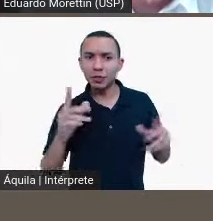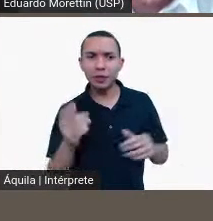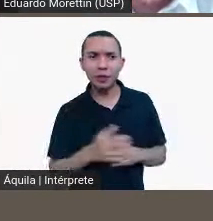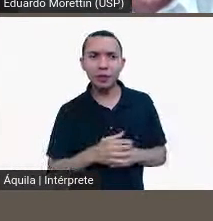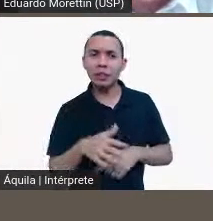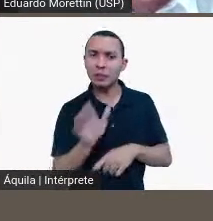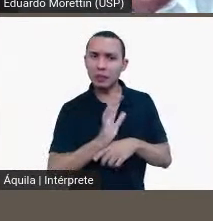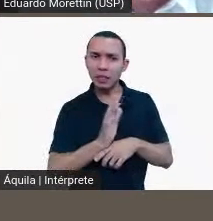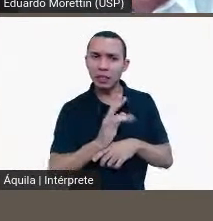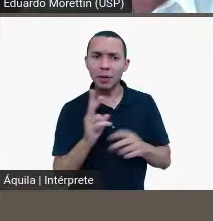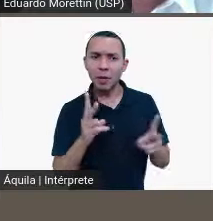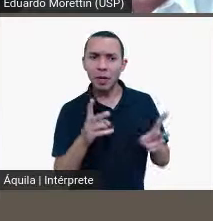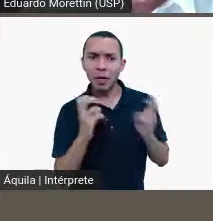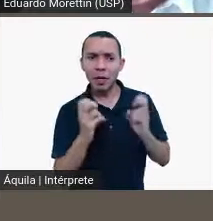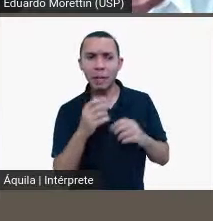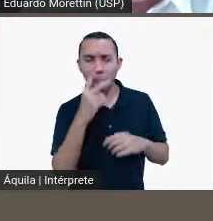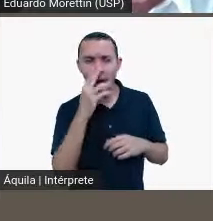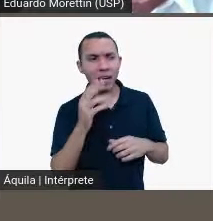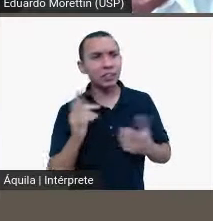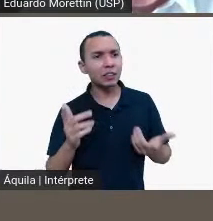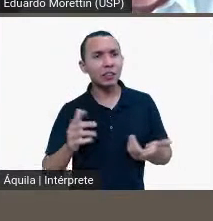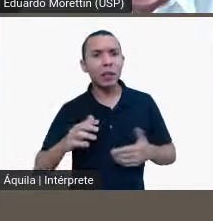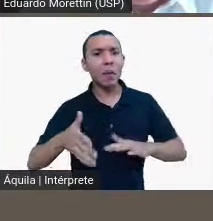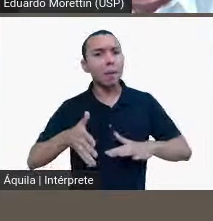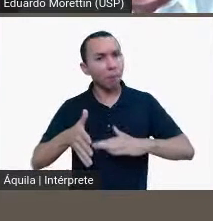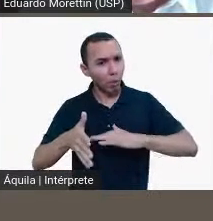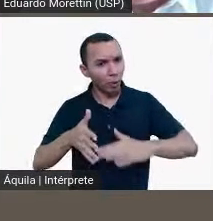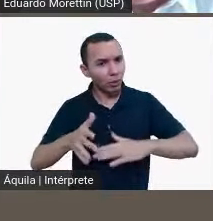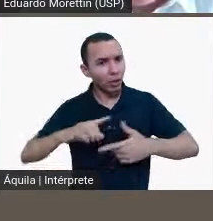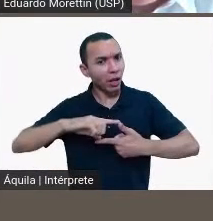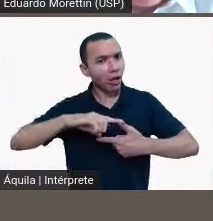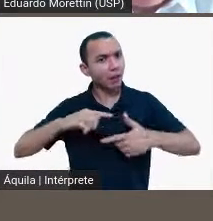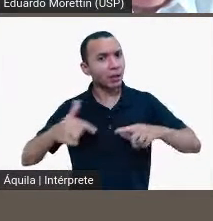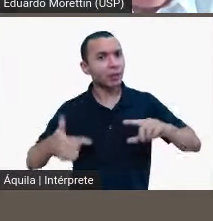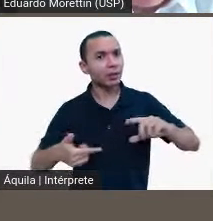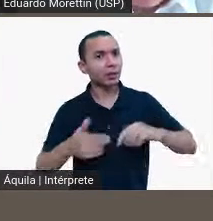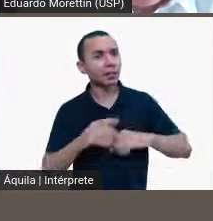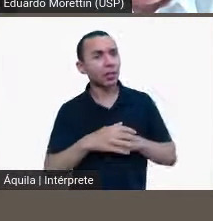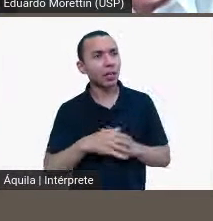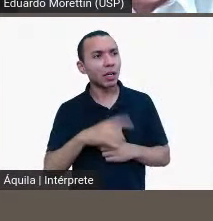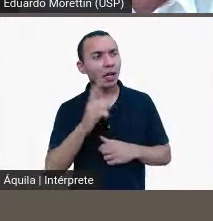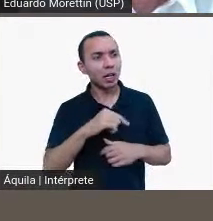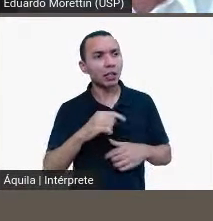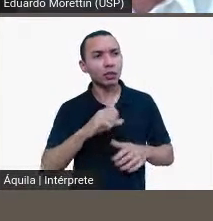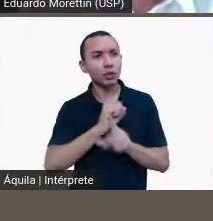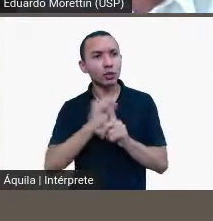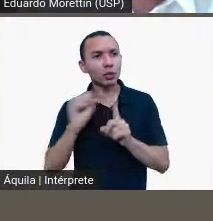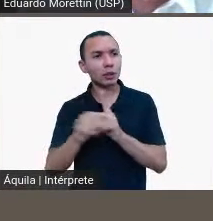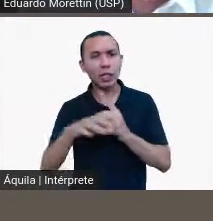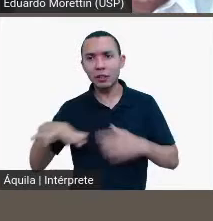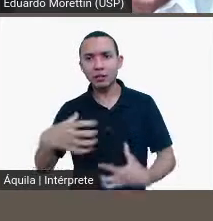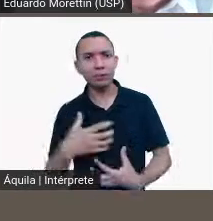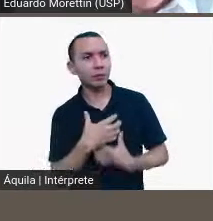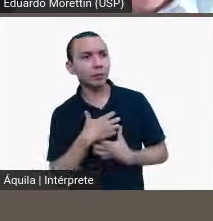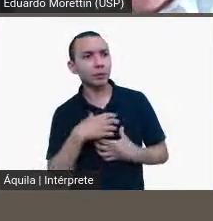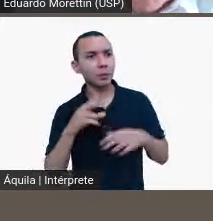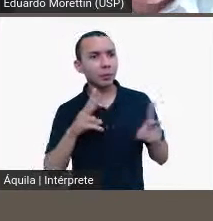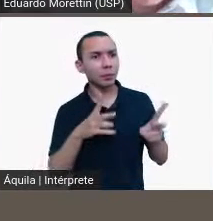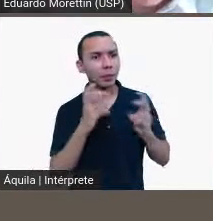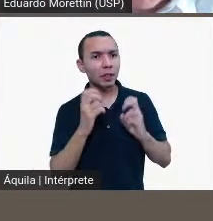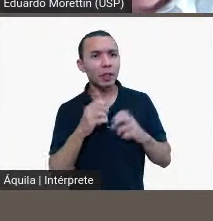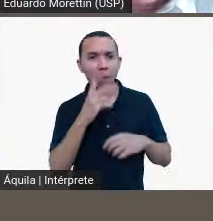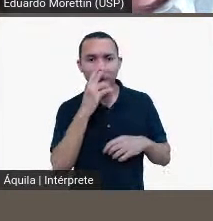parte de processo de modernização que atinge todos os níveis da sociedade, cristalizando-se como